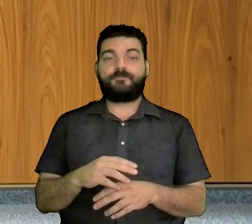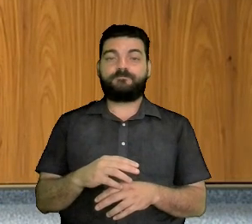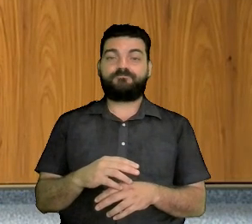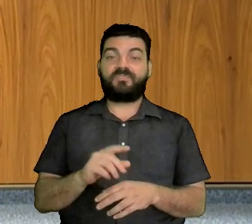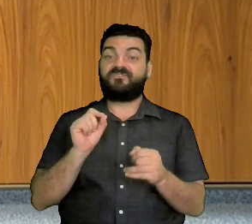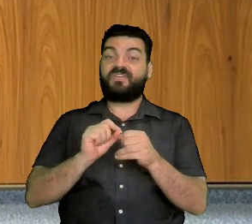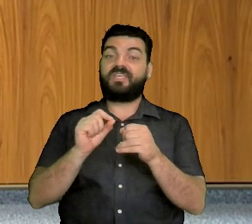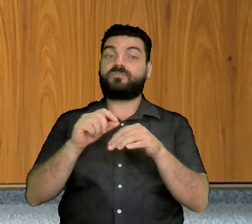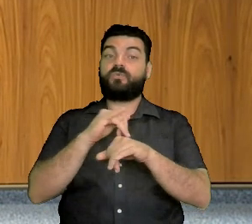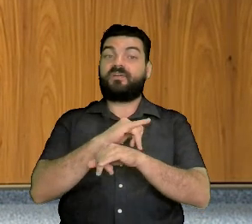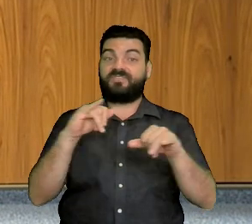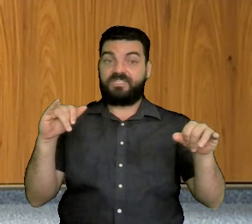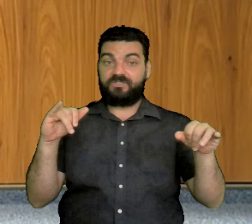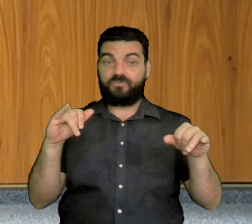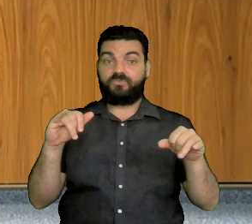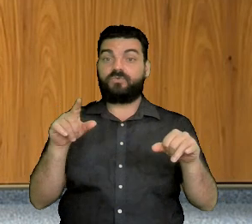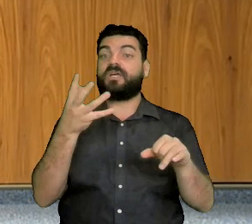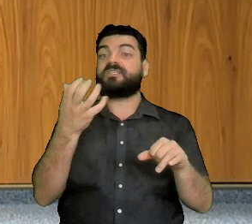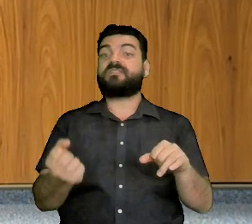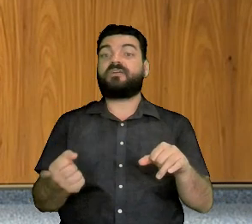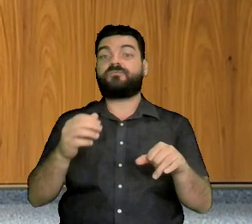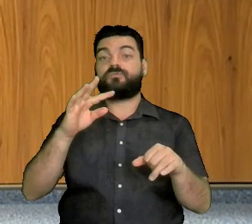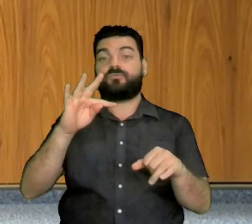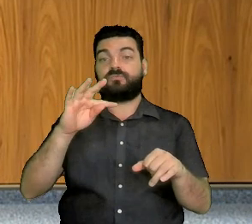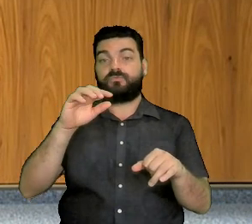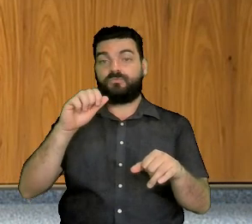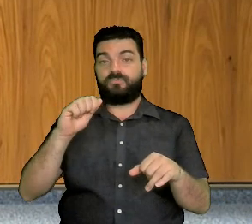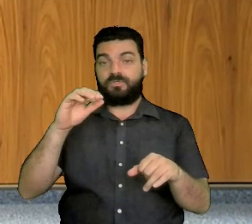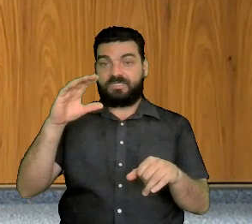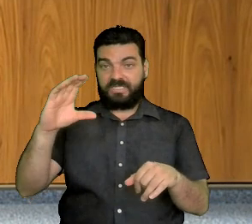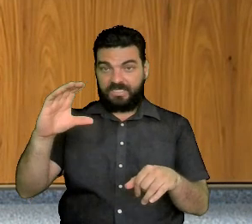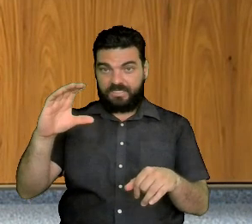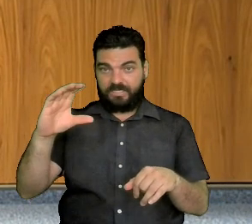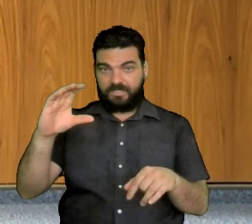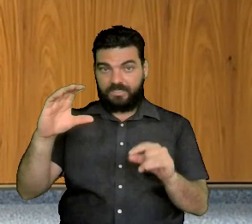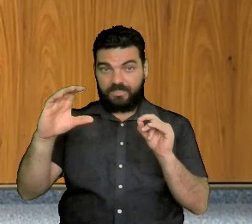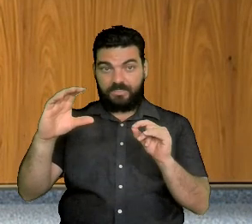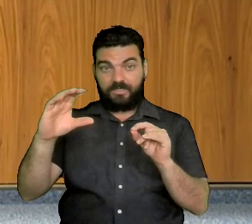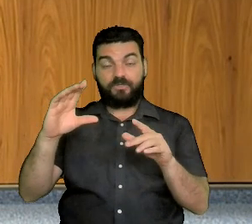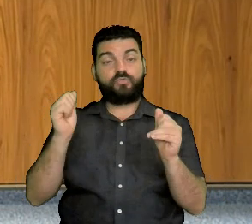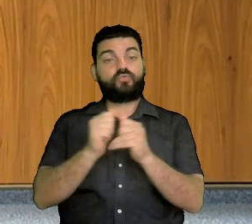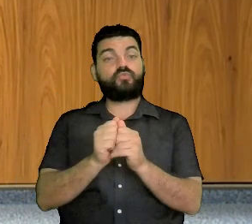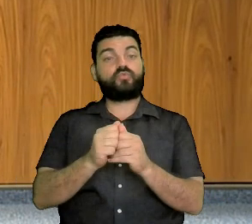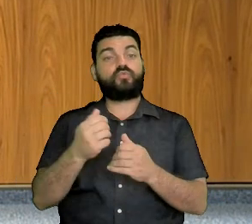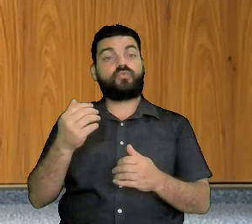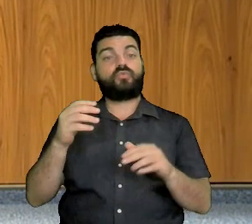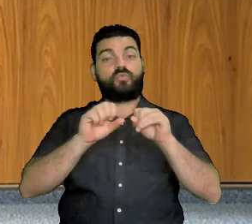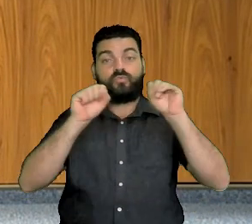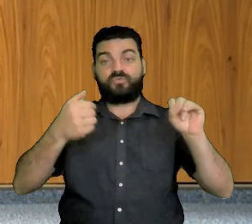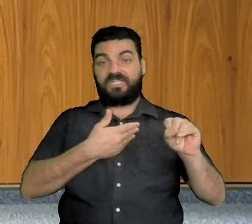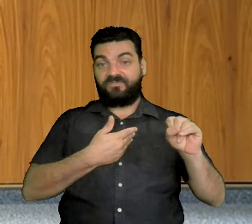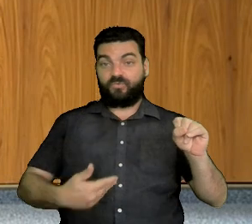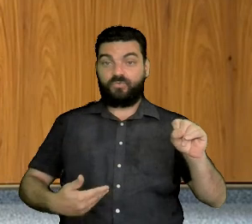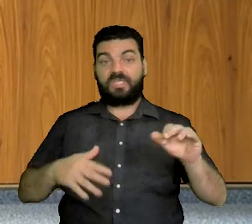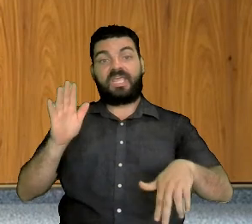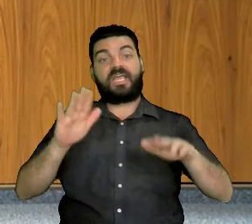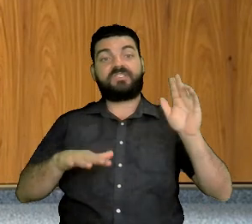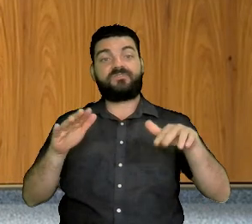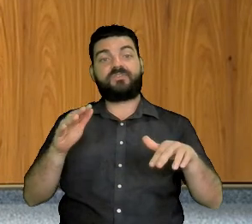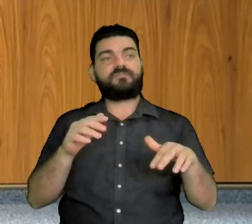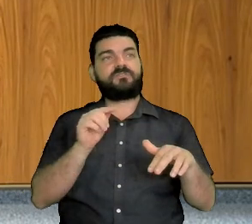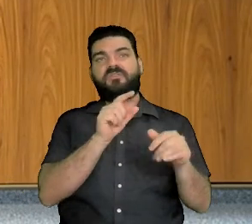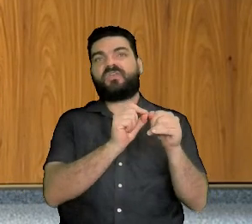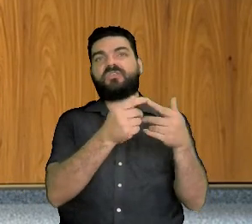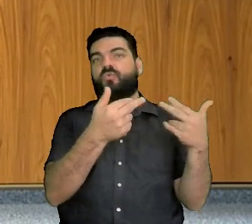editou um ato permitindo o TAC, que é um termo de ajustamento de conduta com o servidor para esses casos de menor potencial ofensivo,